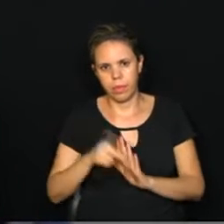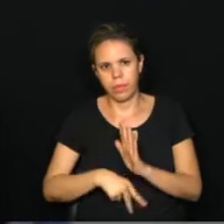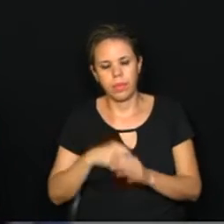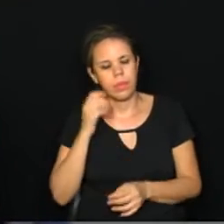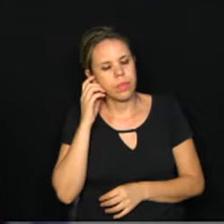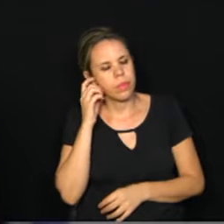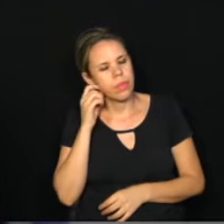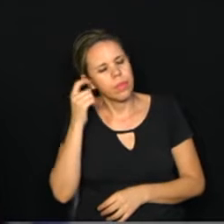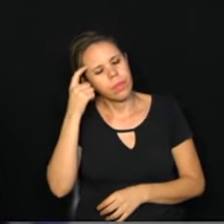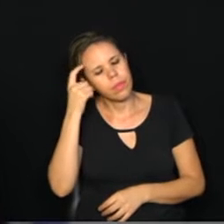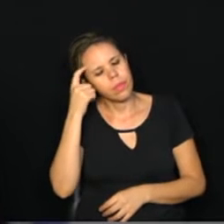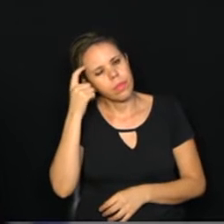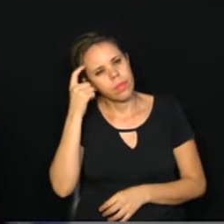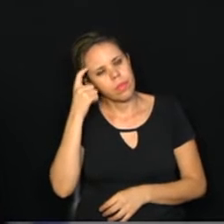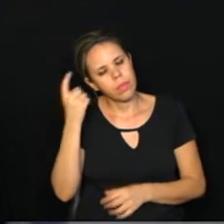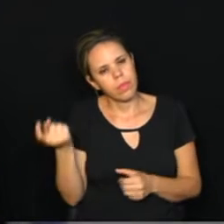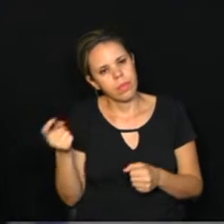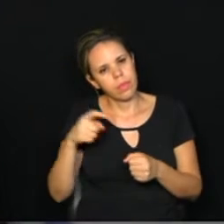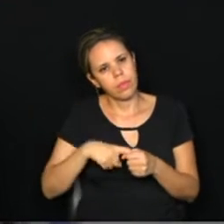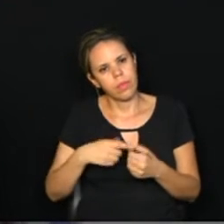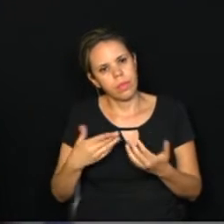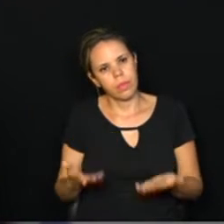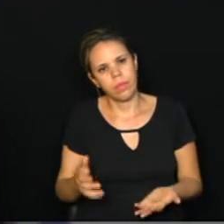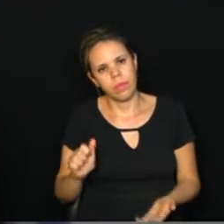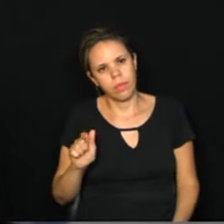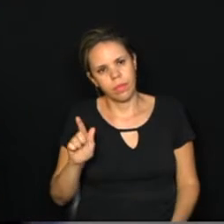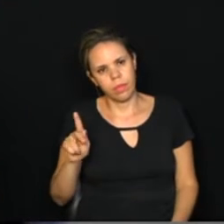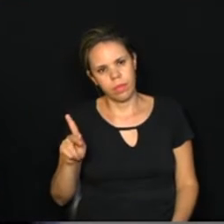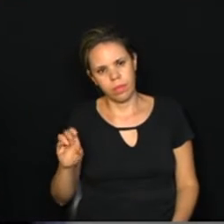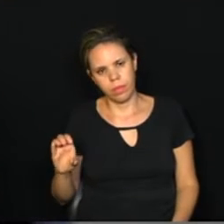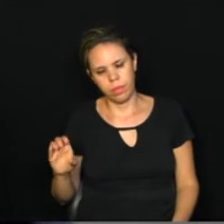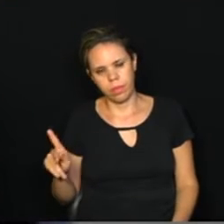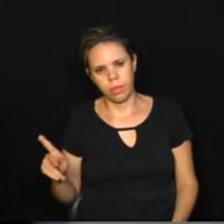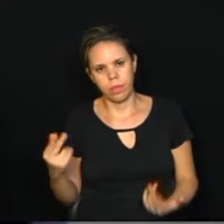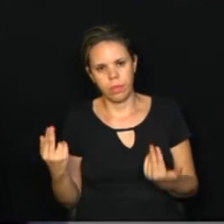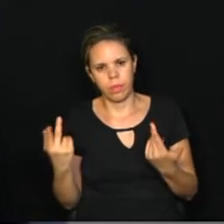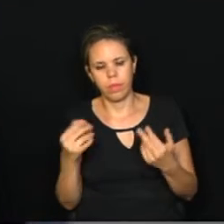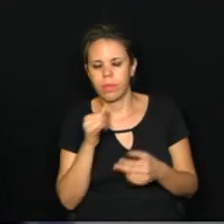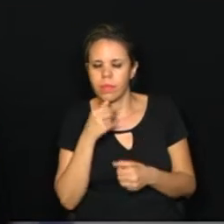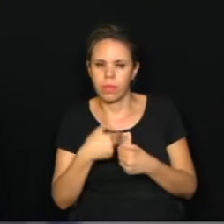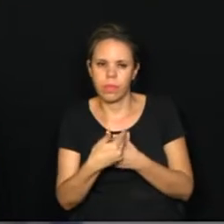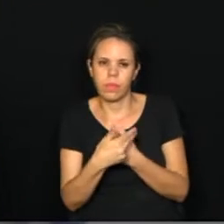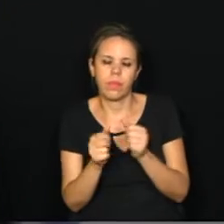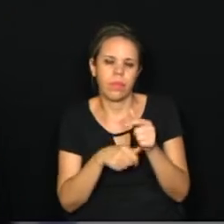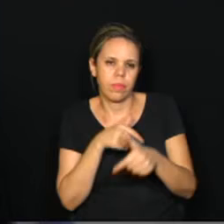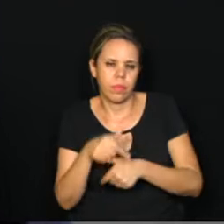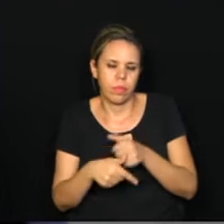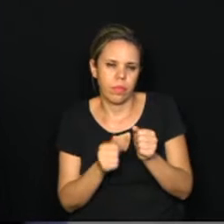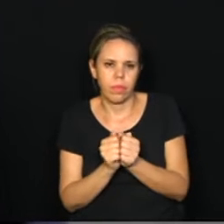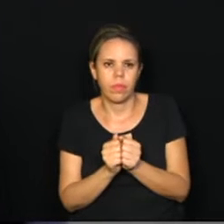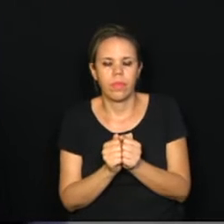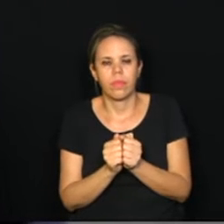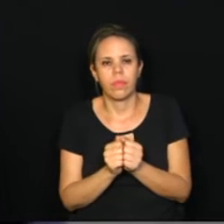estamos pensando em retomar isso, a GENCAMP com a Unicamp, porque será operado